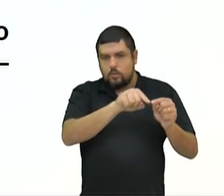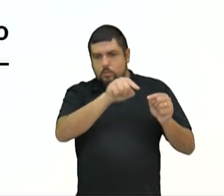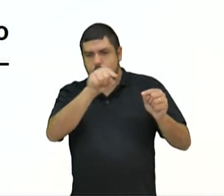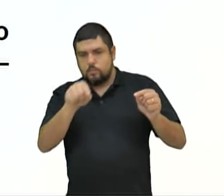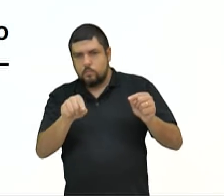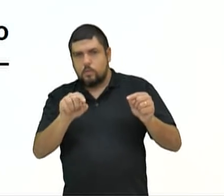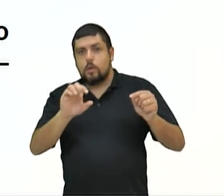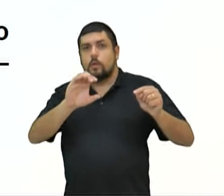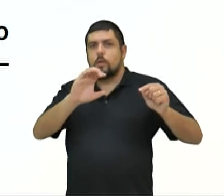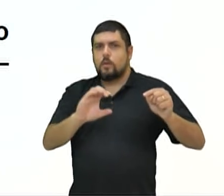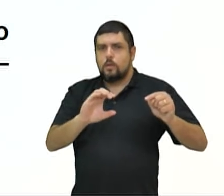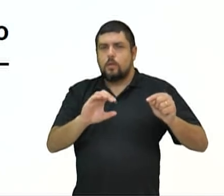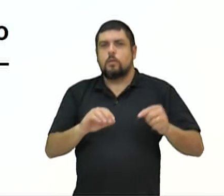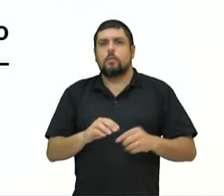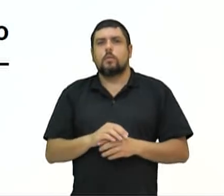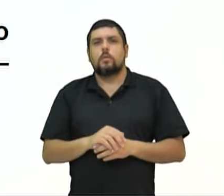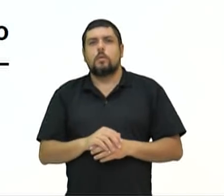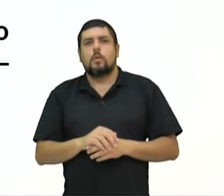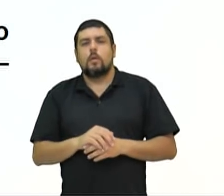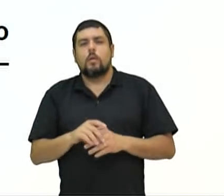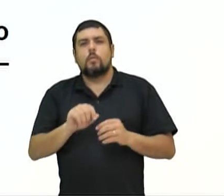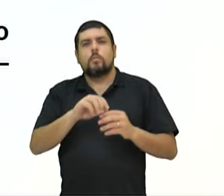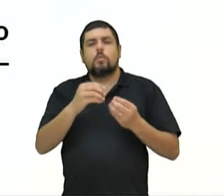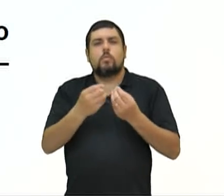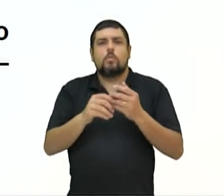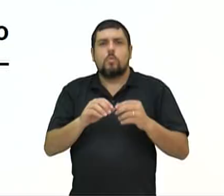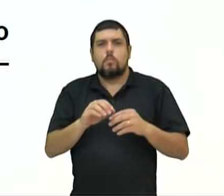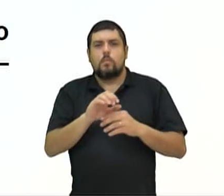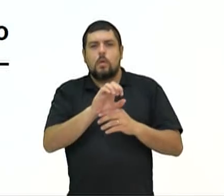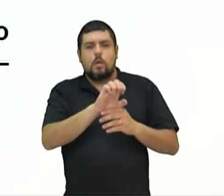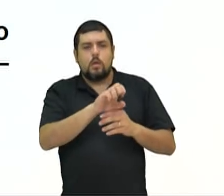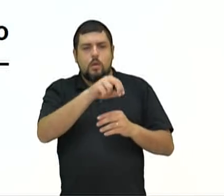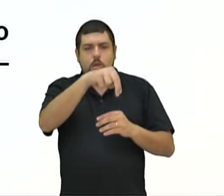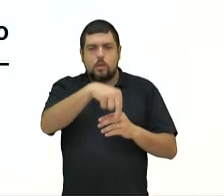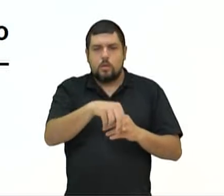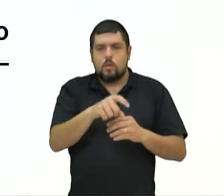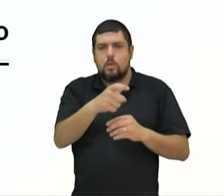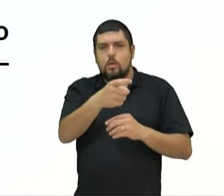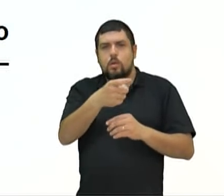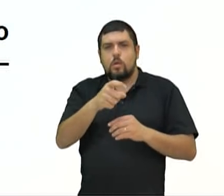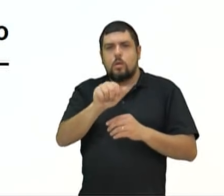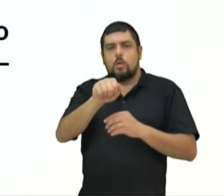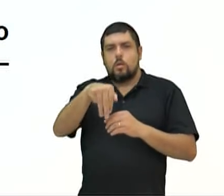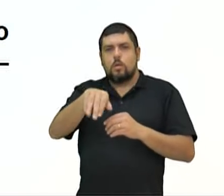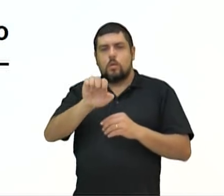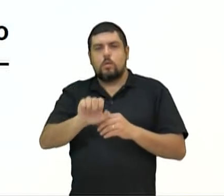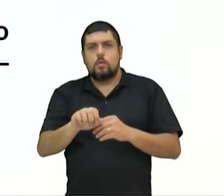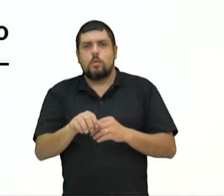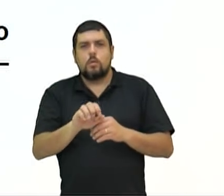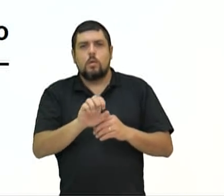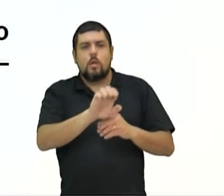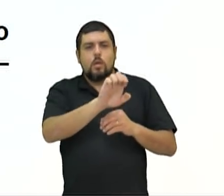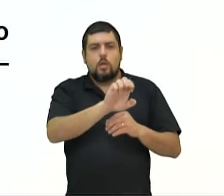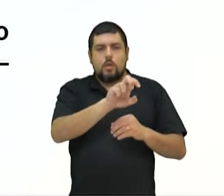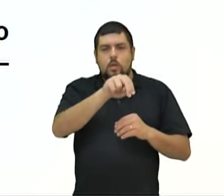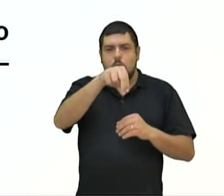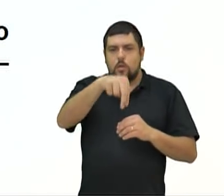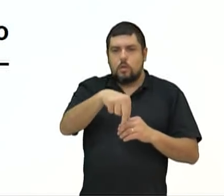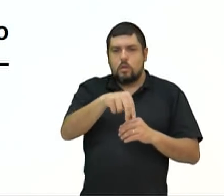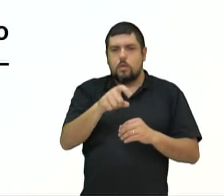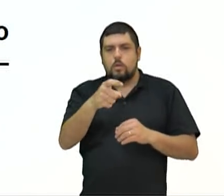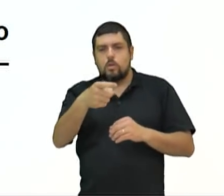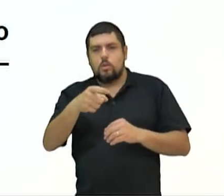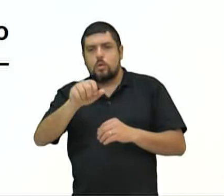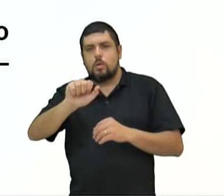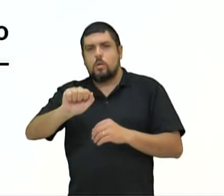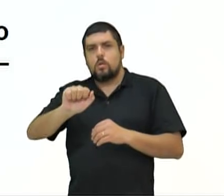palavras enxame, enxaguar, enxugar, enxada ou enxaqueca. Então observem que se eu tenho ali uma